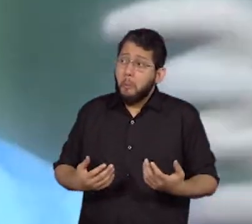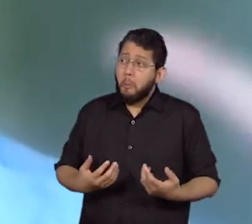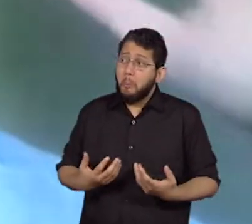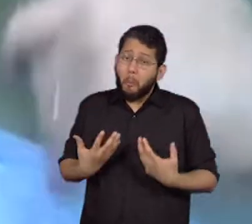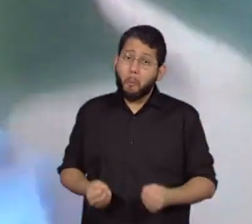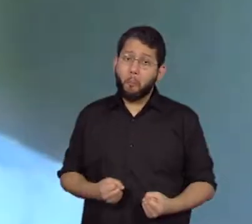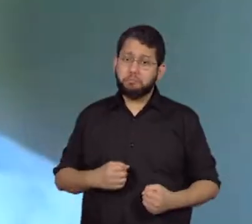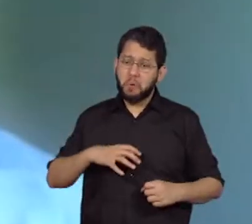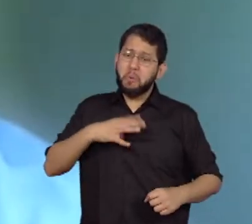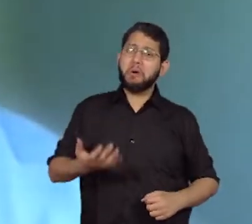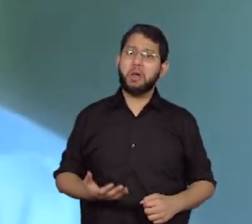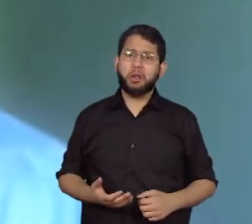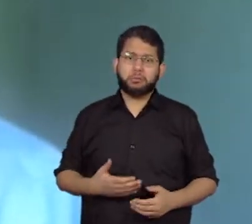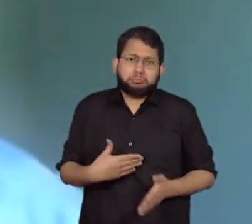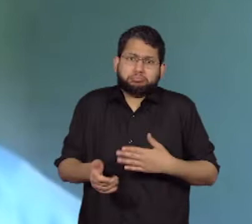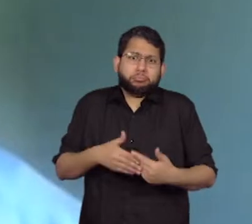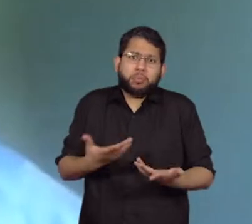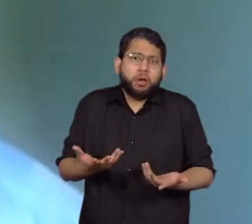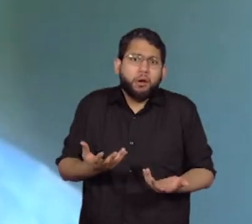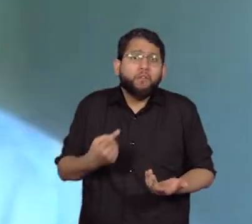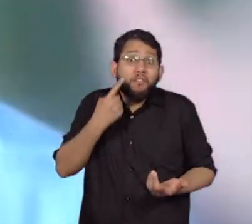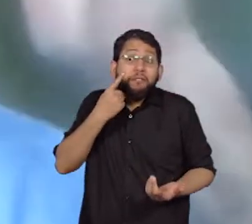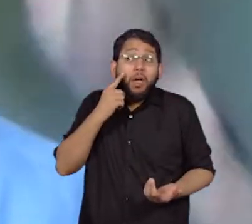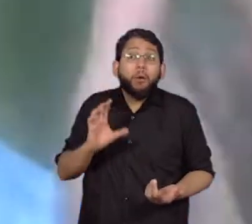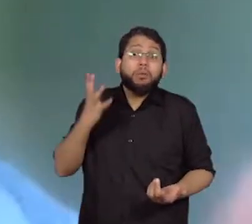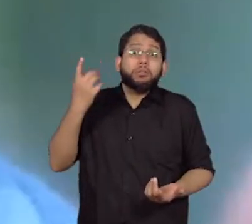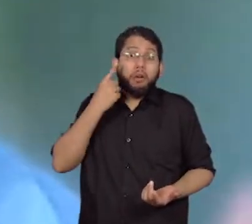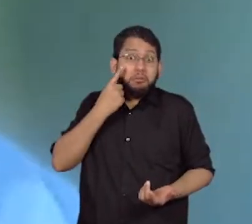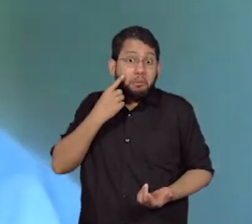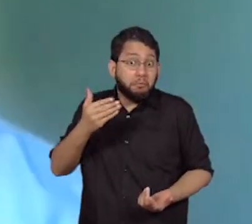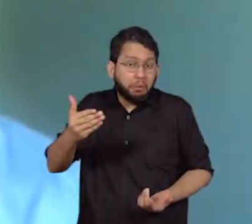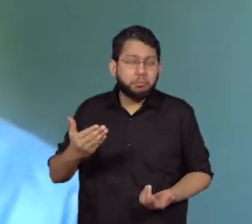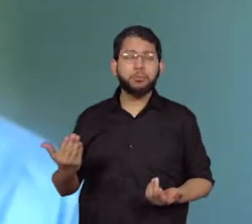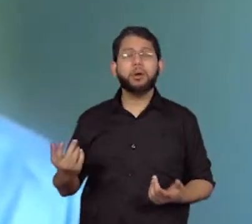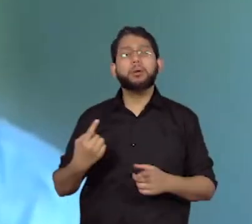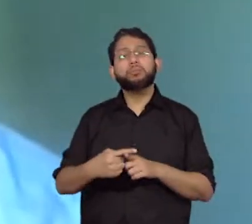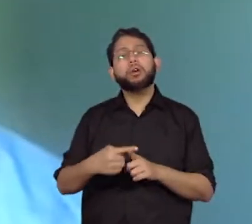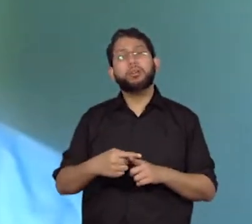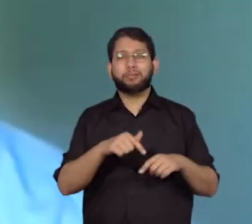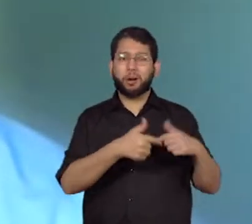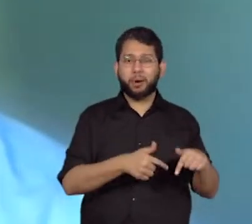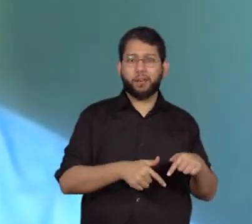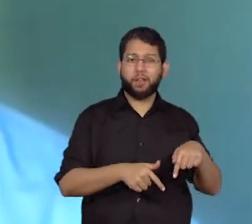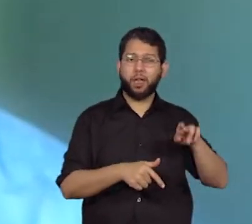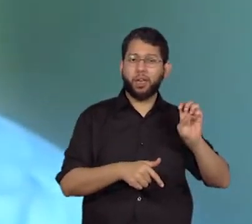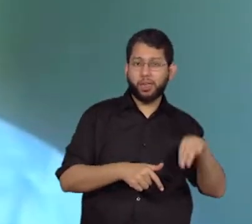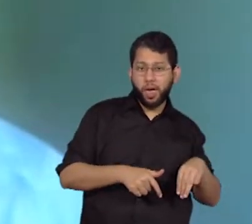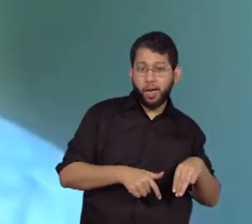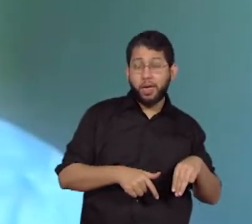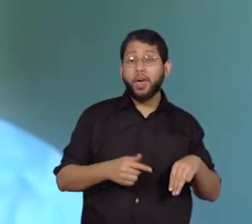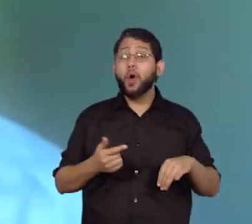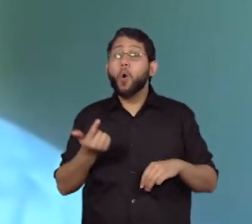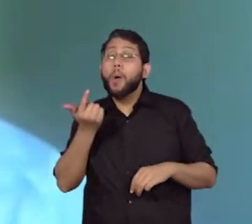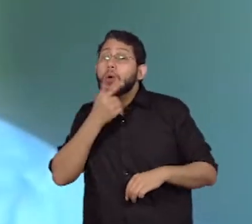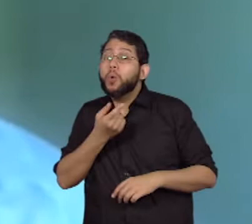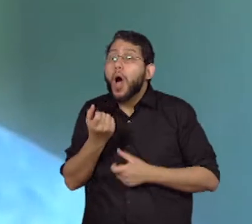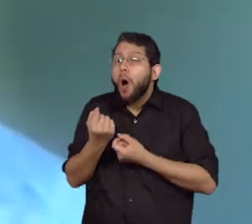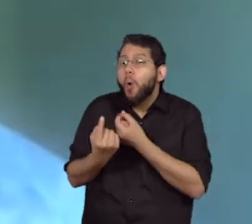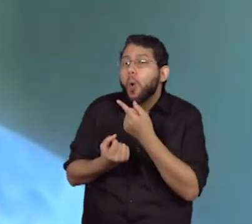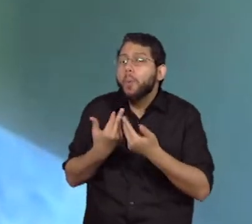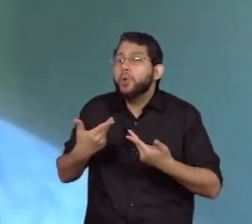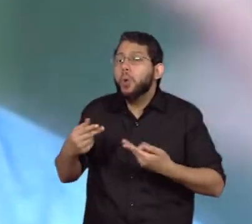vou investir, vou no escuro para ver o que acontece. Eu trabalhava na Quem e comecei a colaborar para a Época, que era uma revista do mesmo